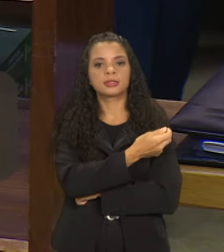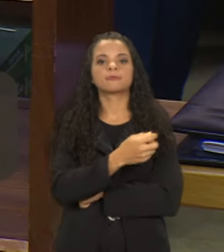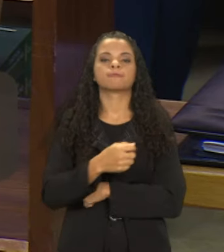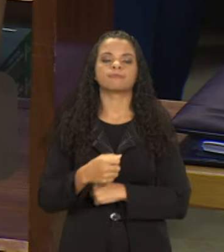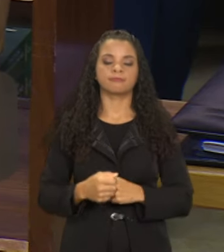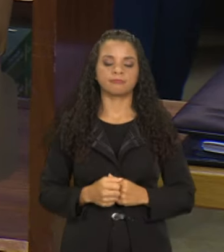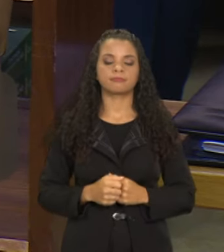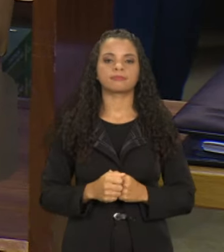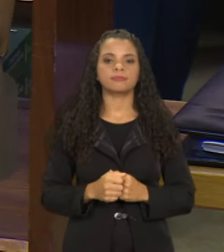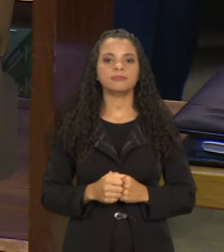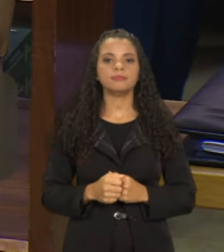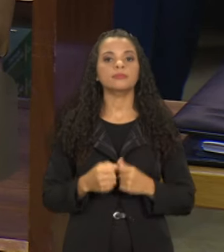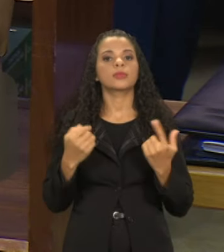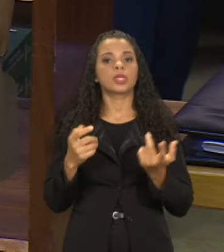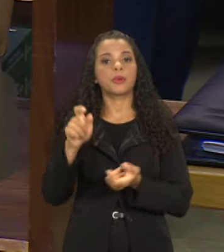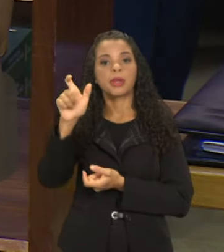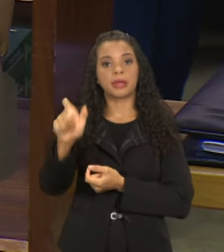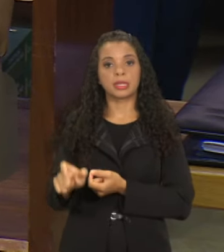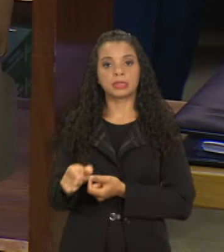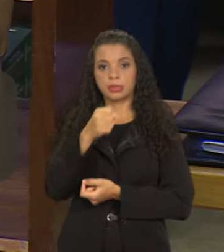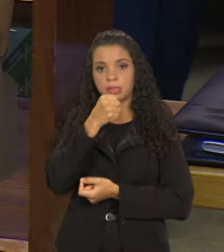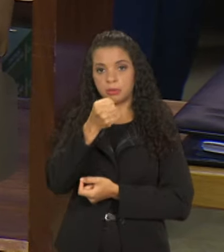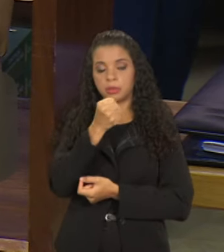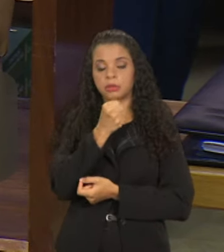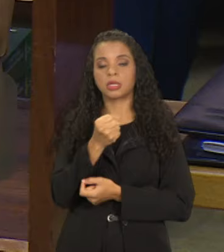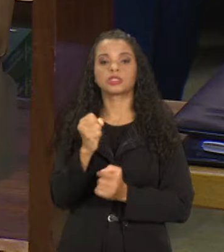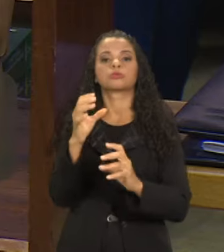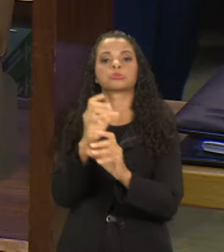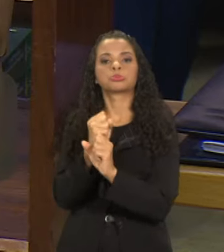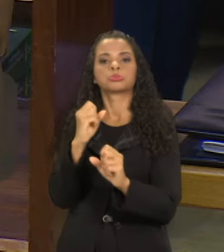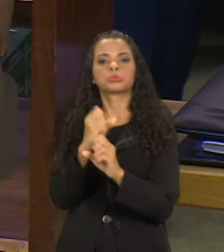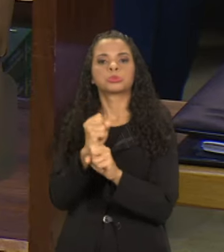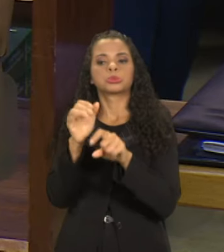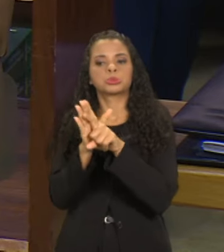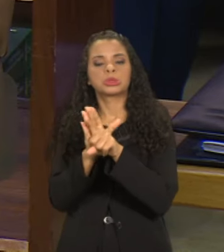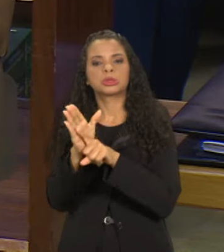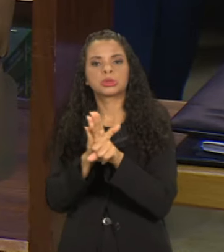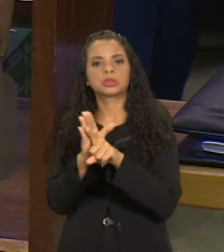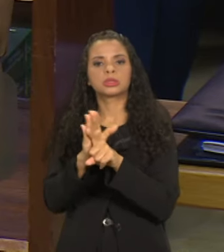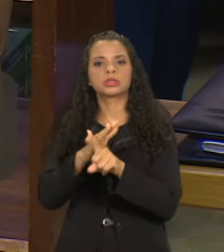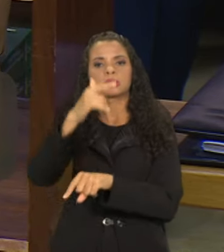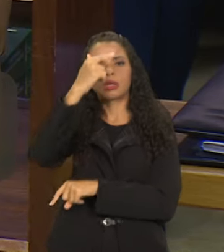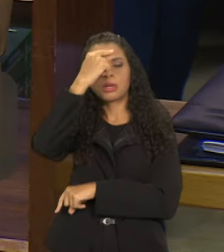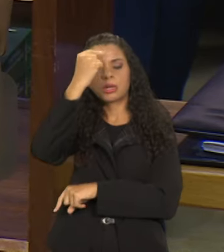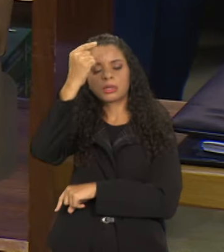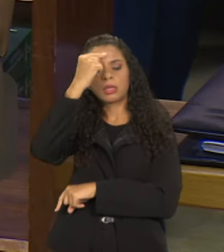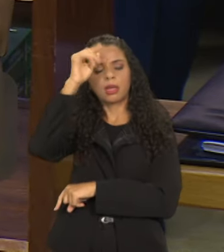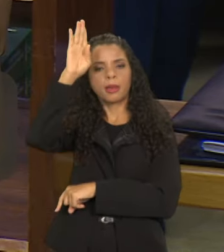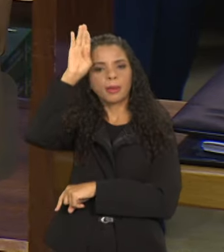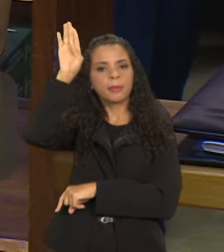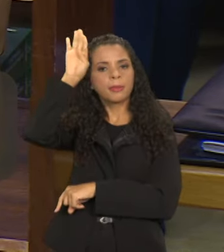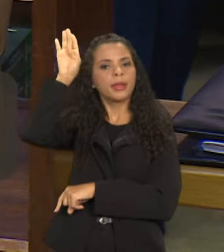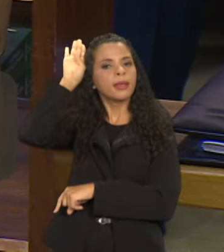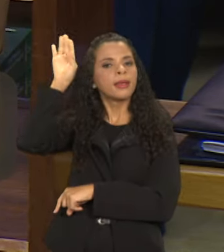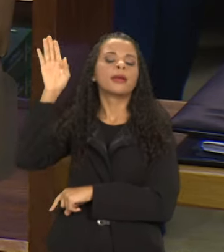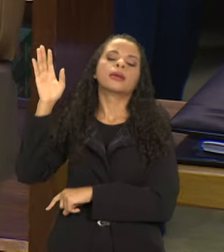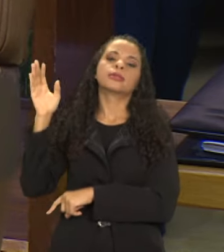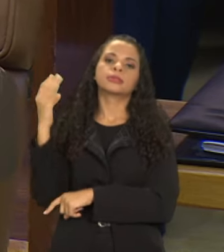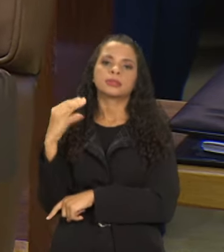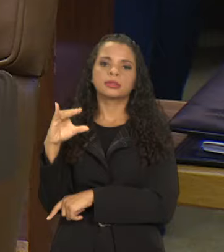de pesquisas acadêmicas, científicas, ele demonstra que a razão pela qual nas redes